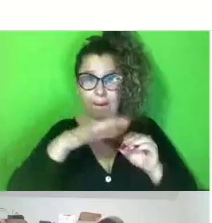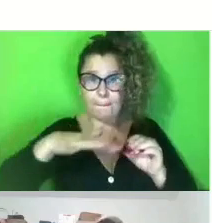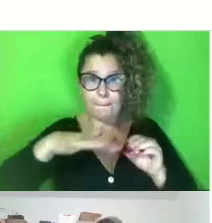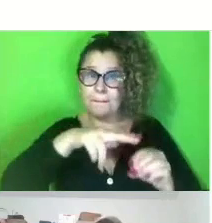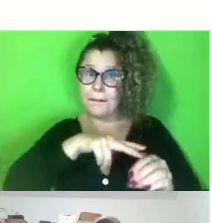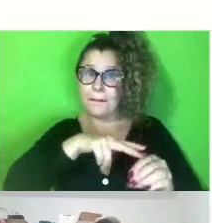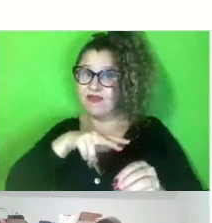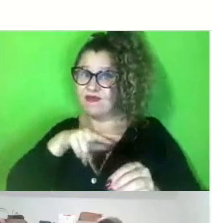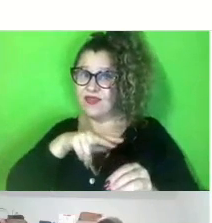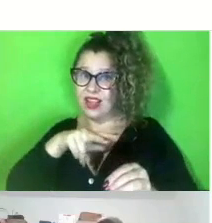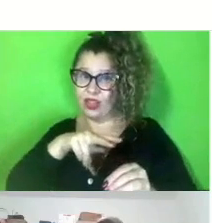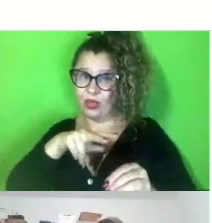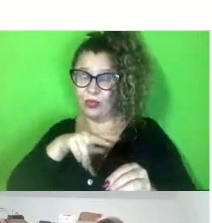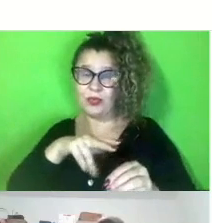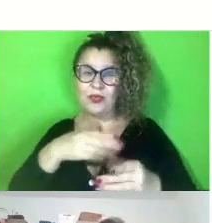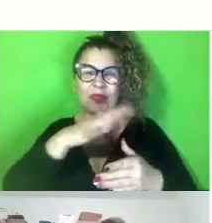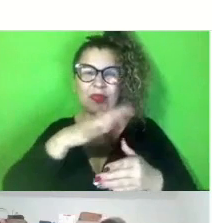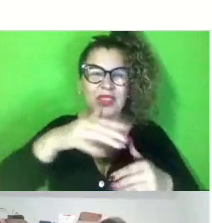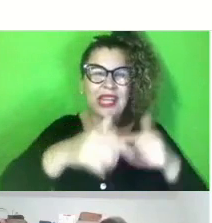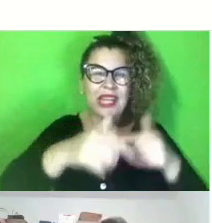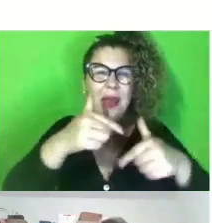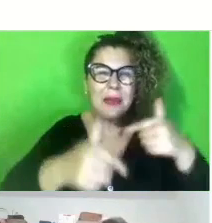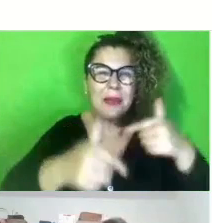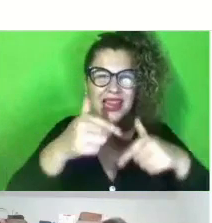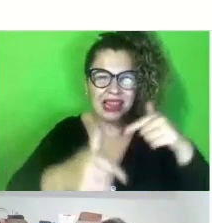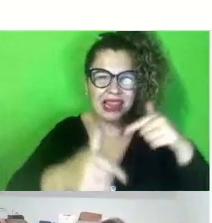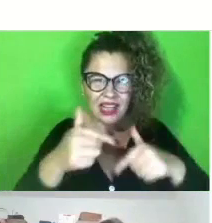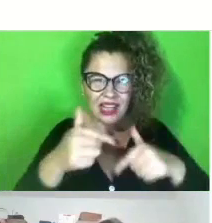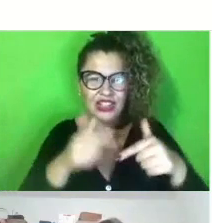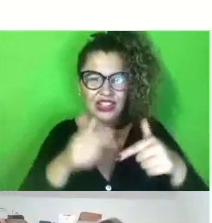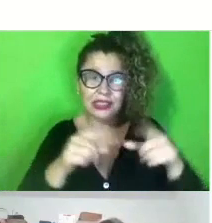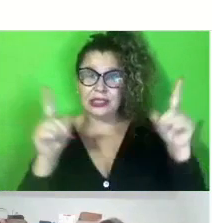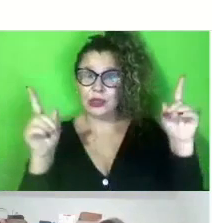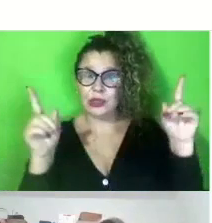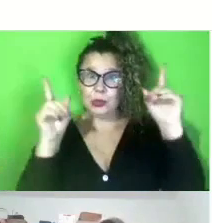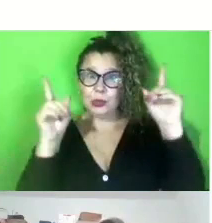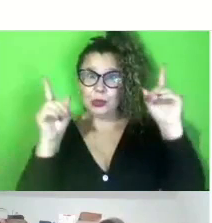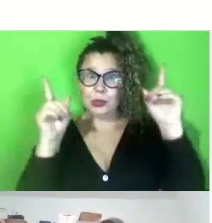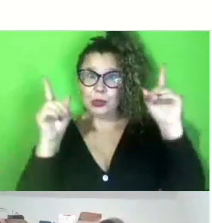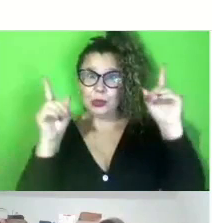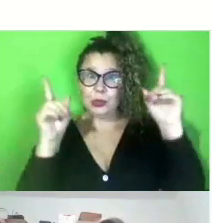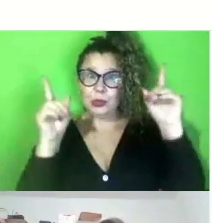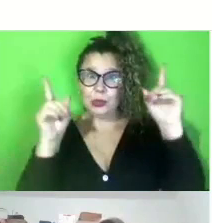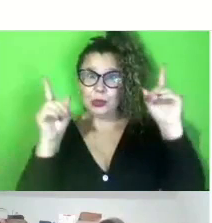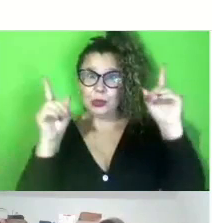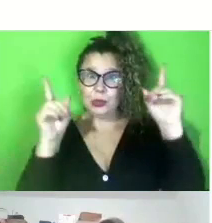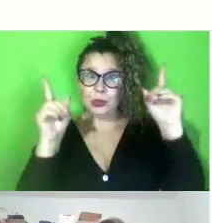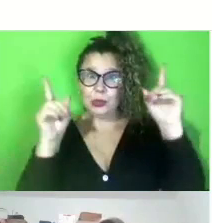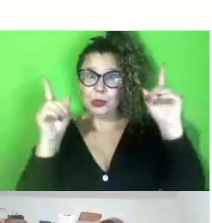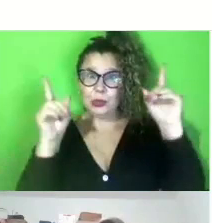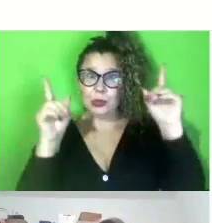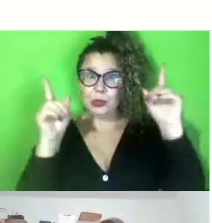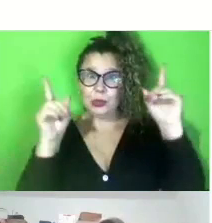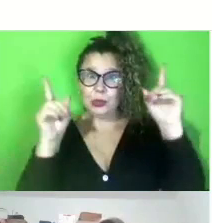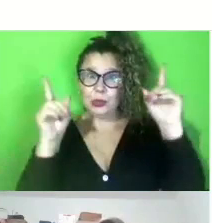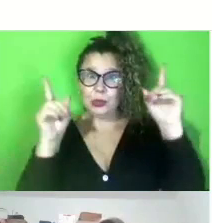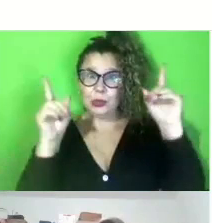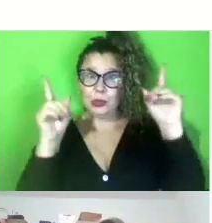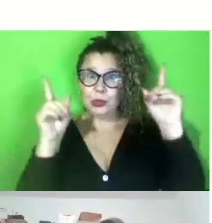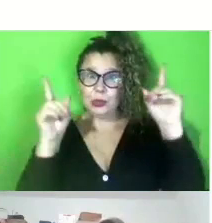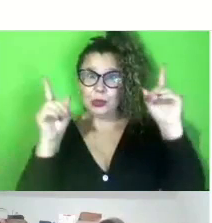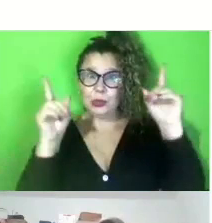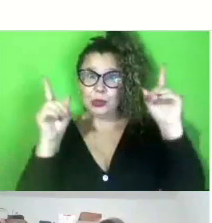Na empregabilidade, nós temos uma dificuldade muito grande, de fazer com que o empregador ele veja a pessoa